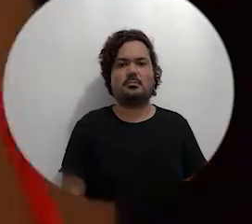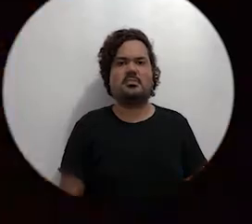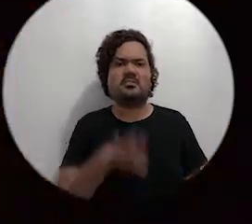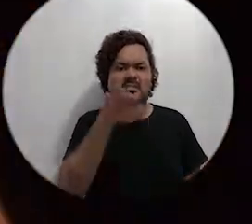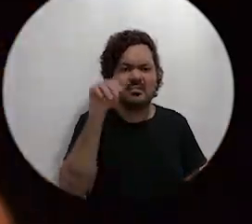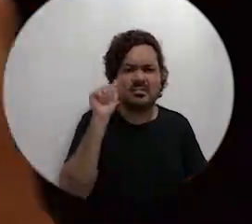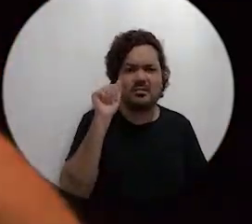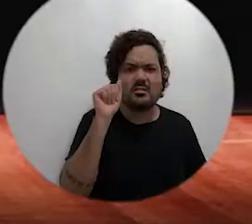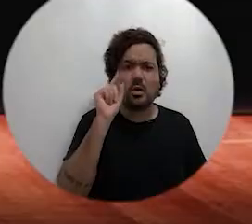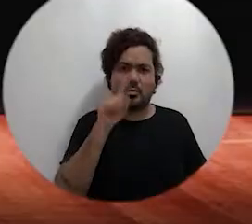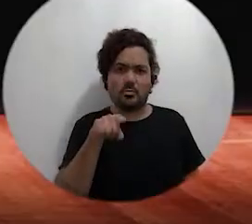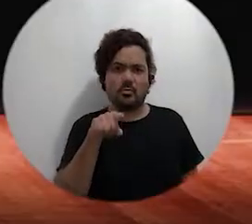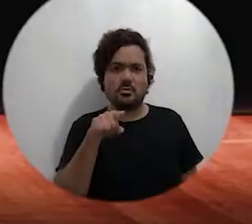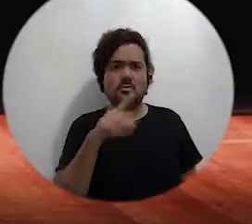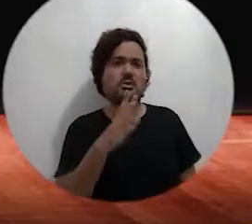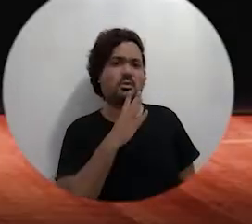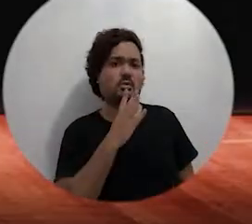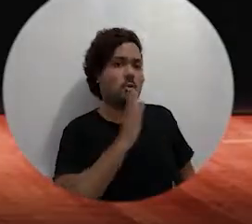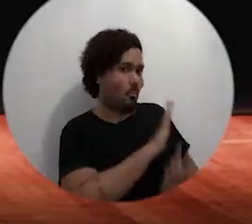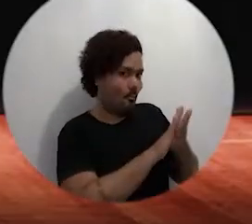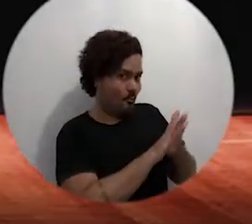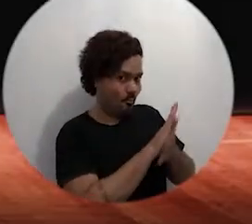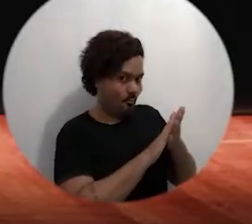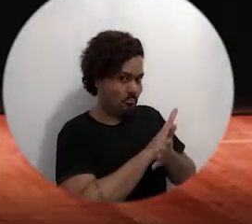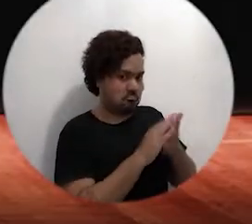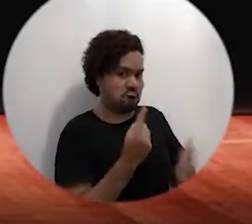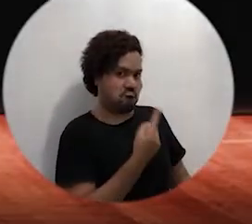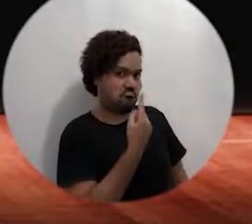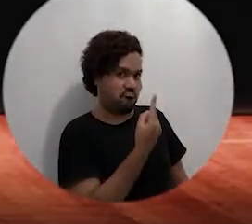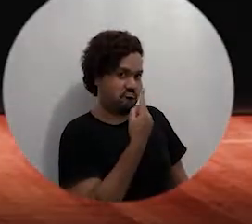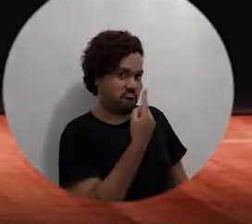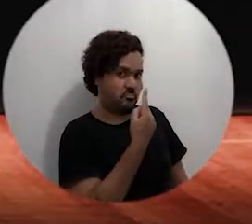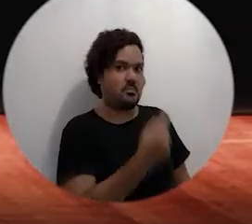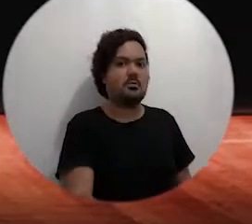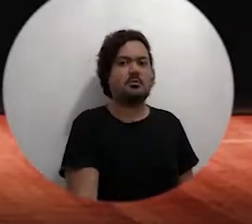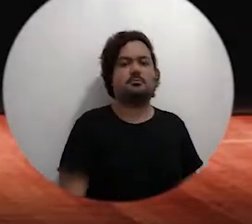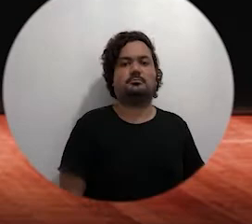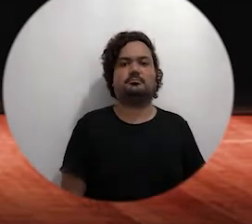Vem cá. Você ainda não conheceu ninguém, é?